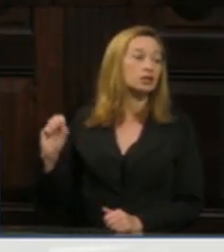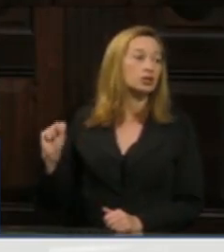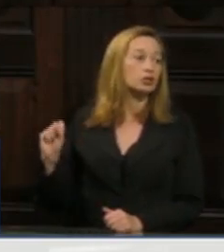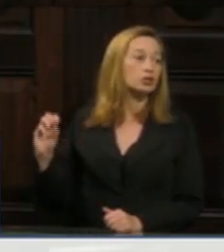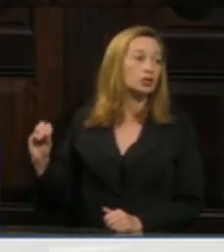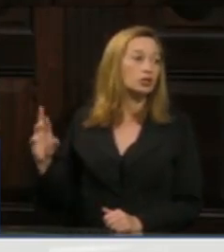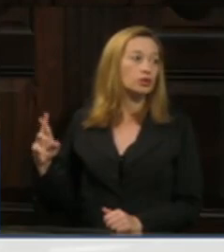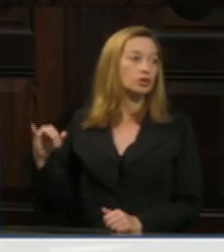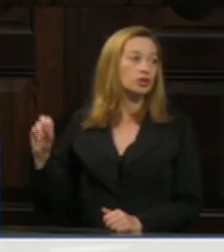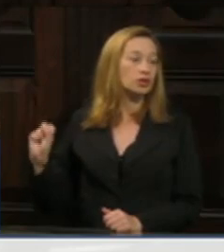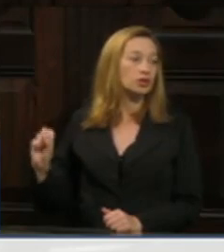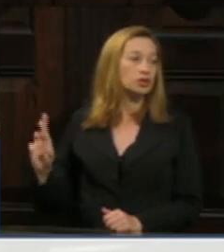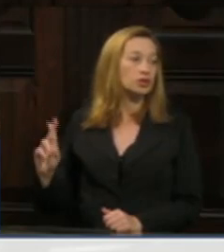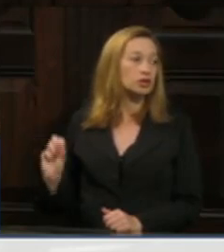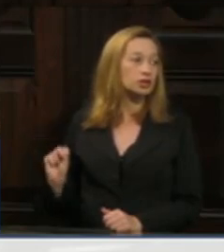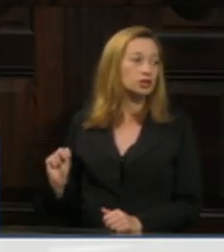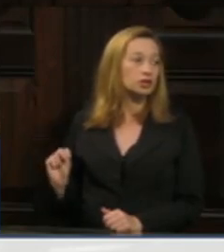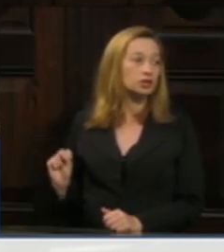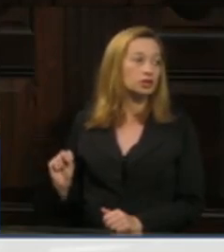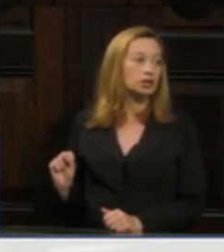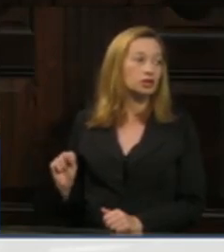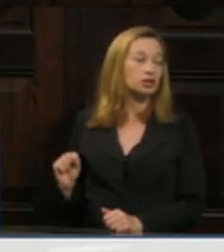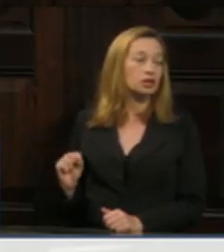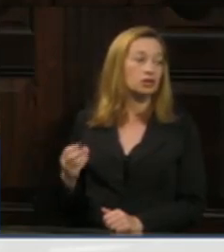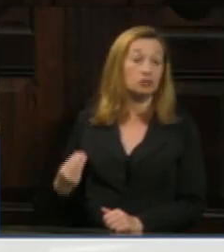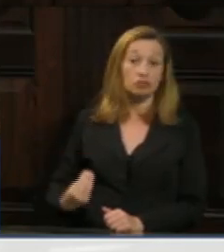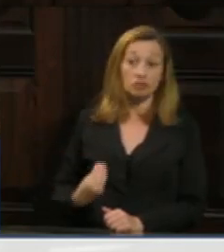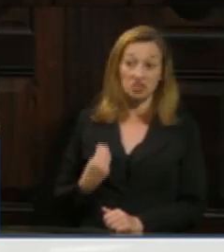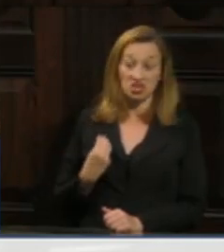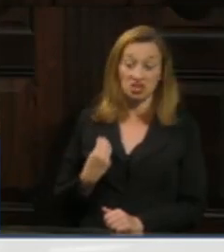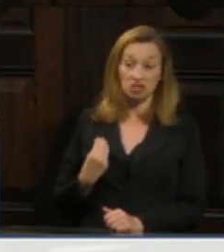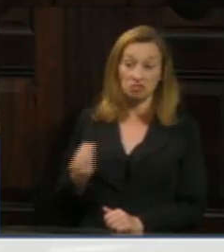O relatório do COAF, muito bem produzido,